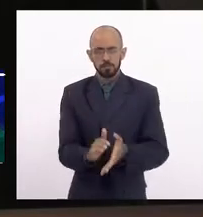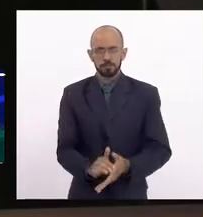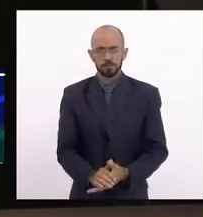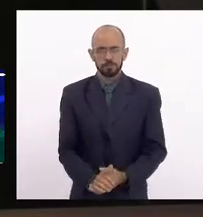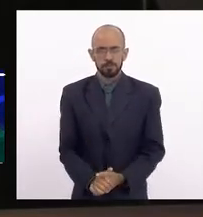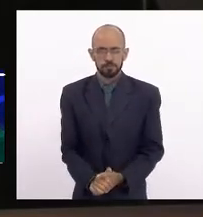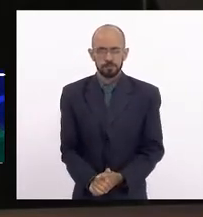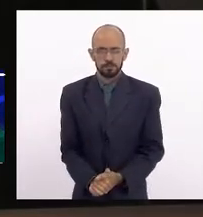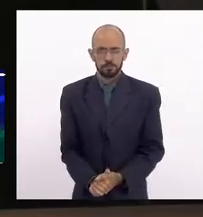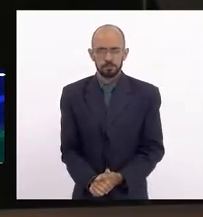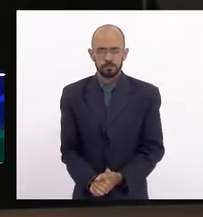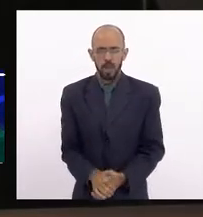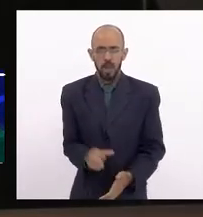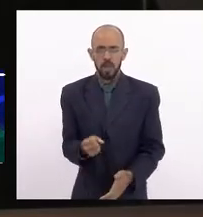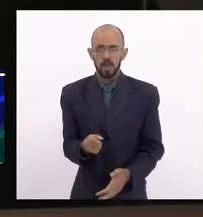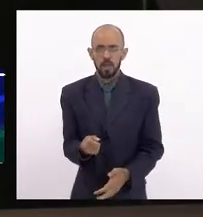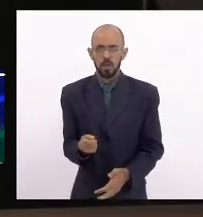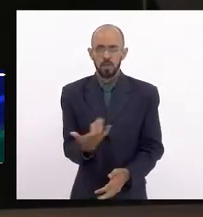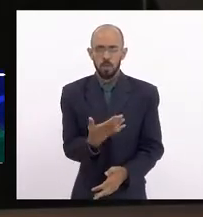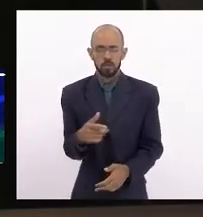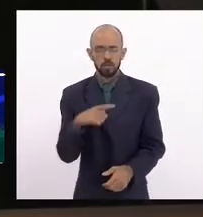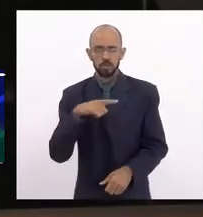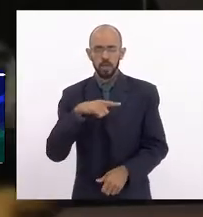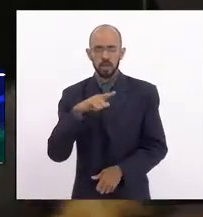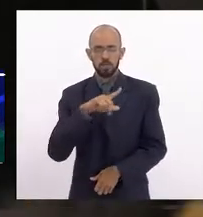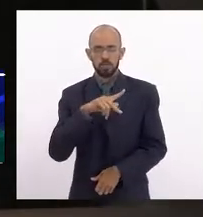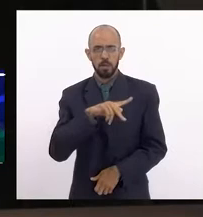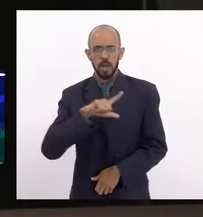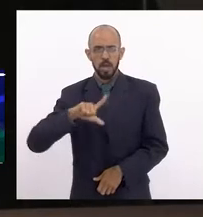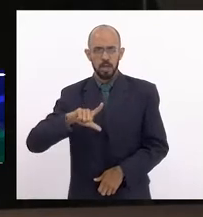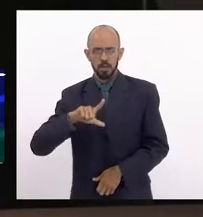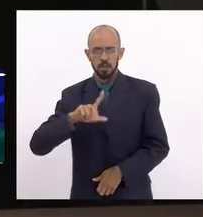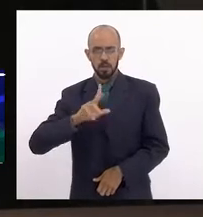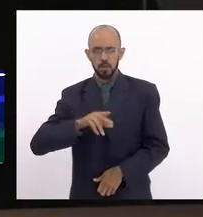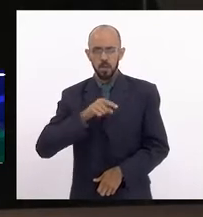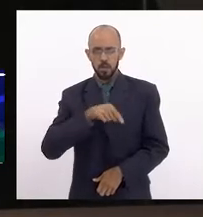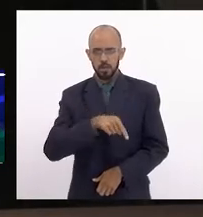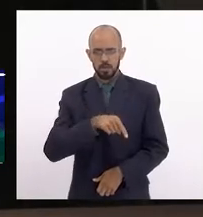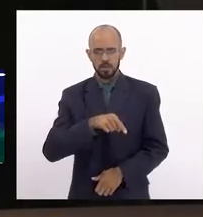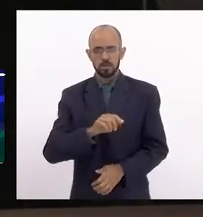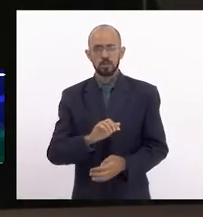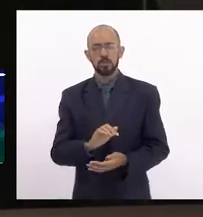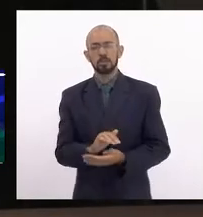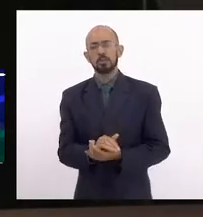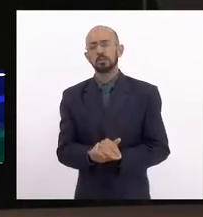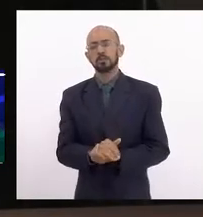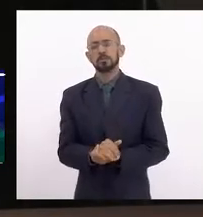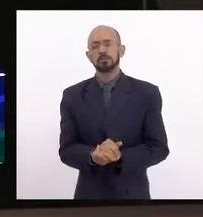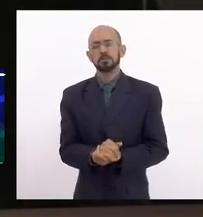e aí como traz à tona um projeto como esse